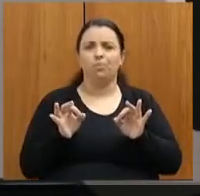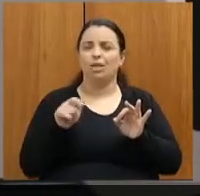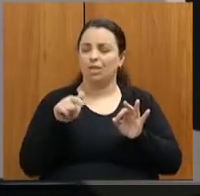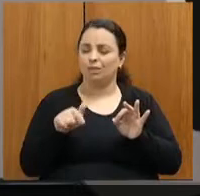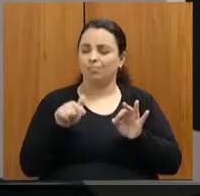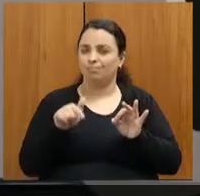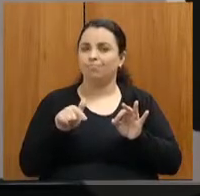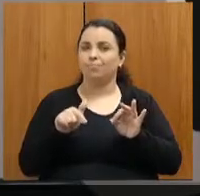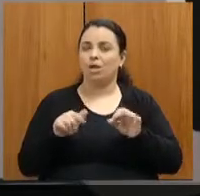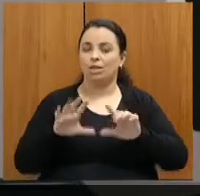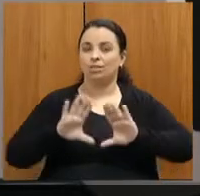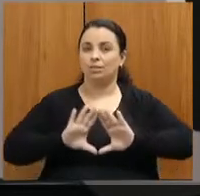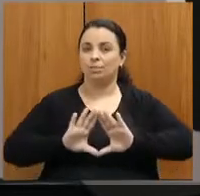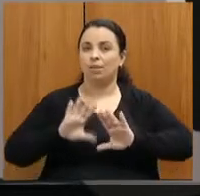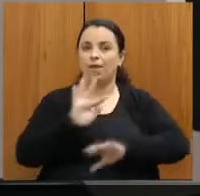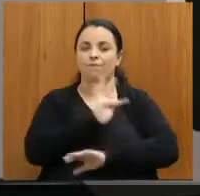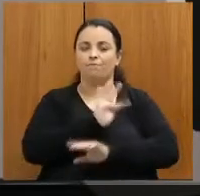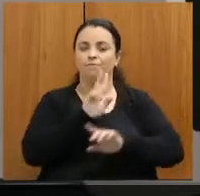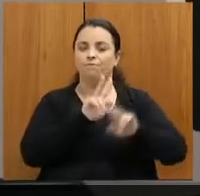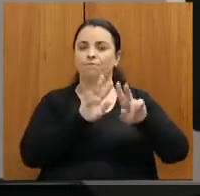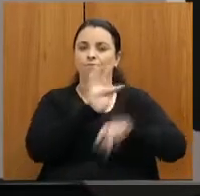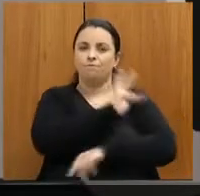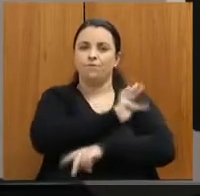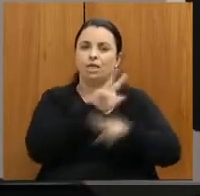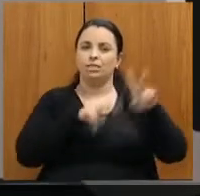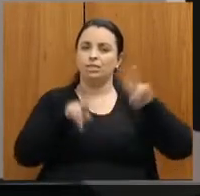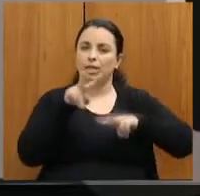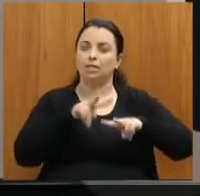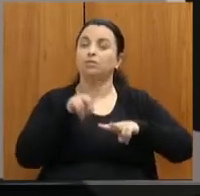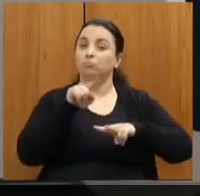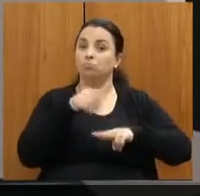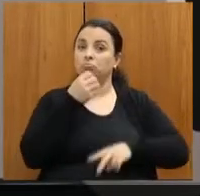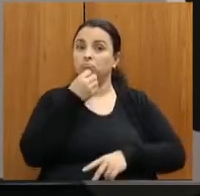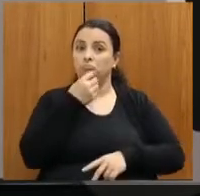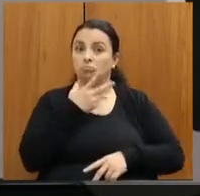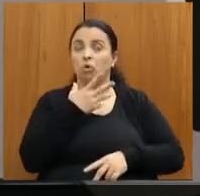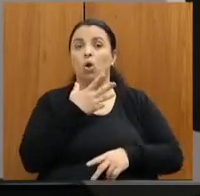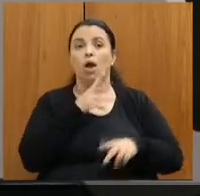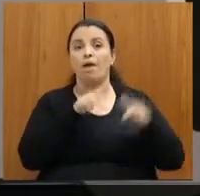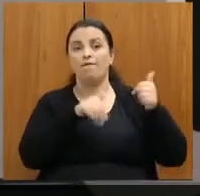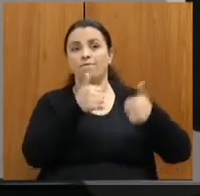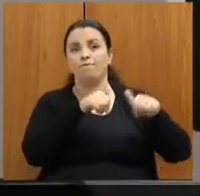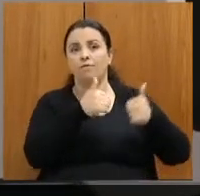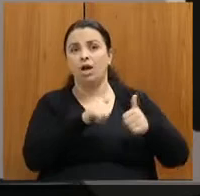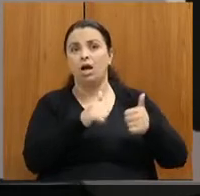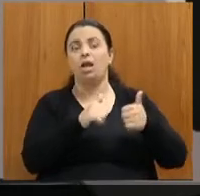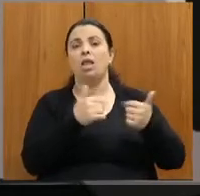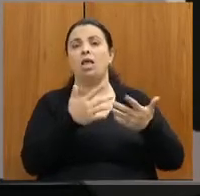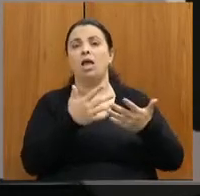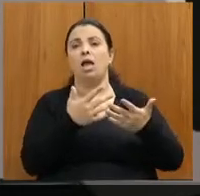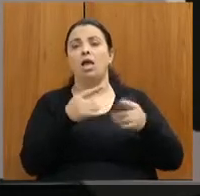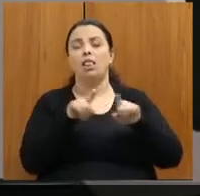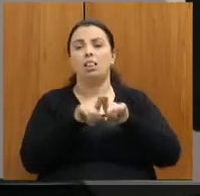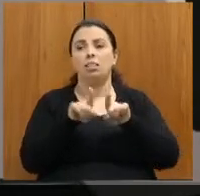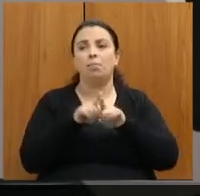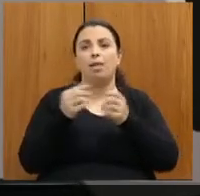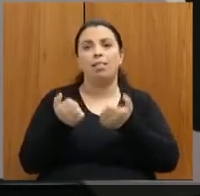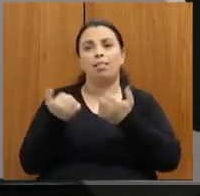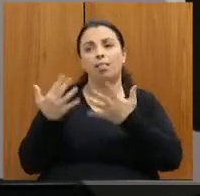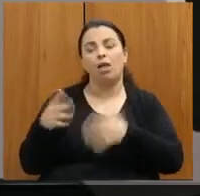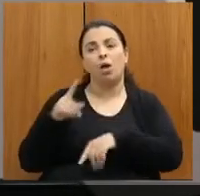fiscaliza é uma forma de atualizar os deputados atualizar cabelo cidadão que tem interesse